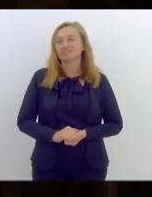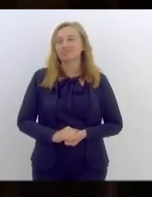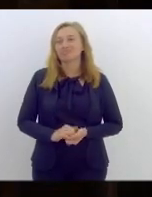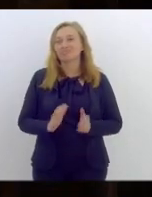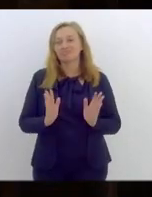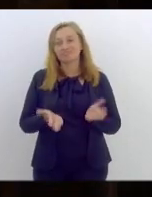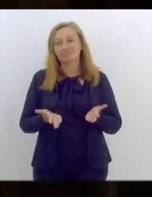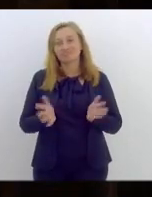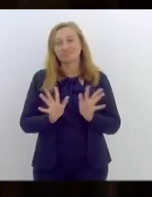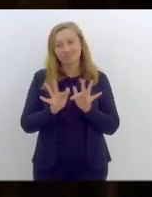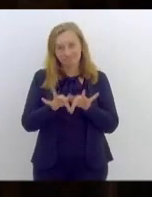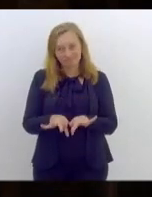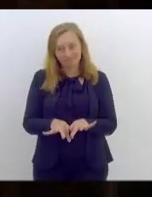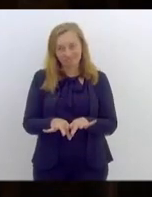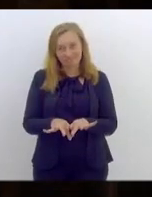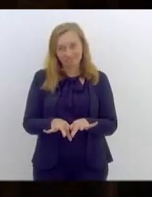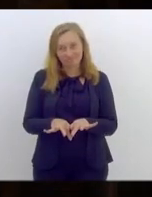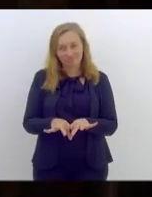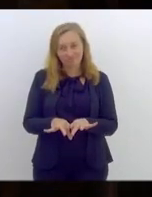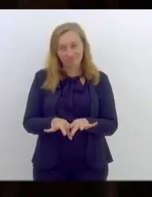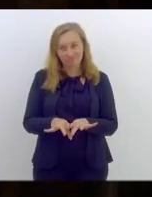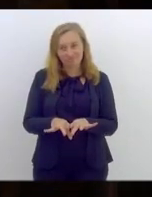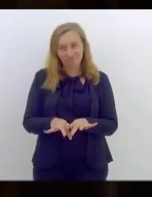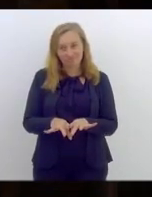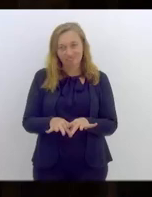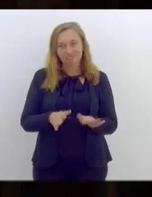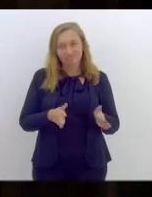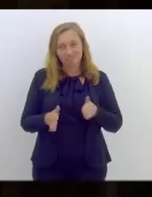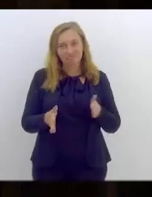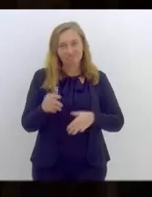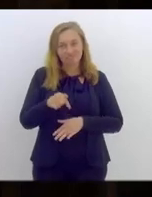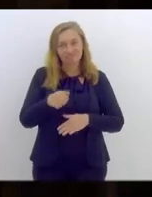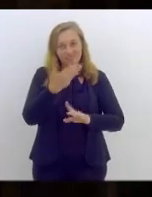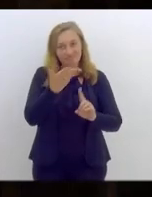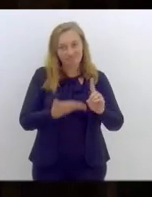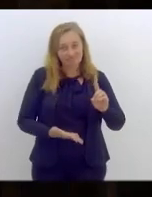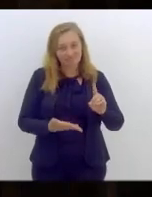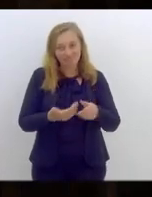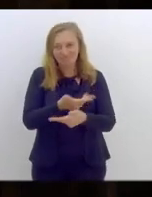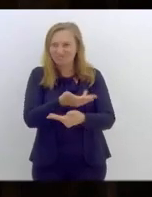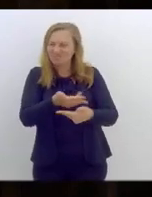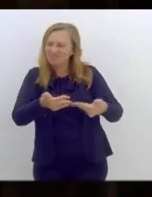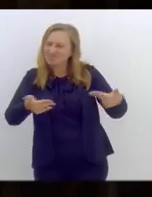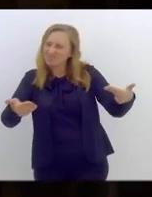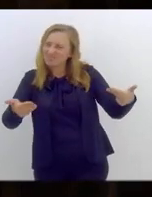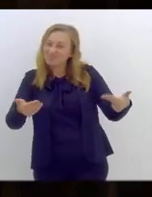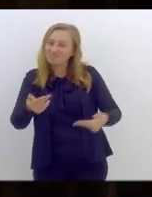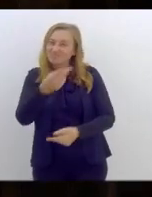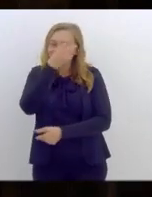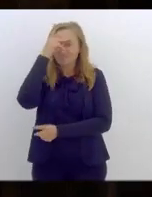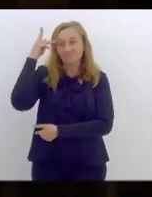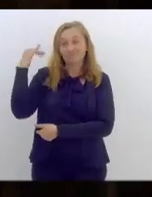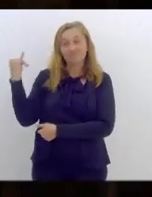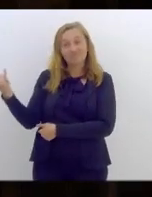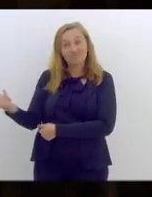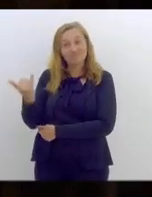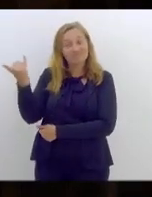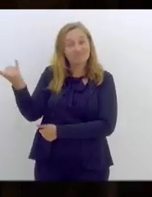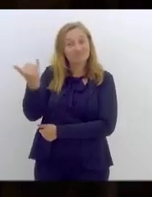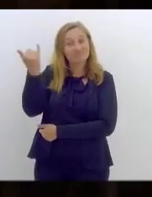hoje a gente encerra um ciclo aqui, né, homenageando tantas pessoas